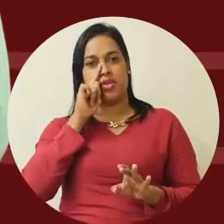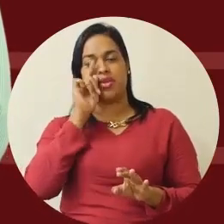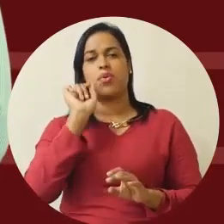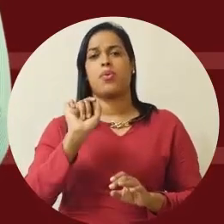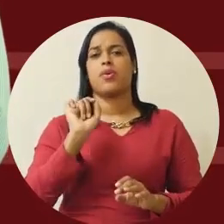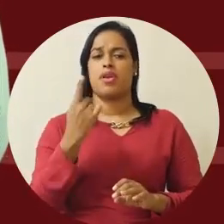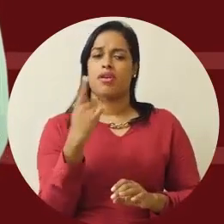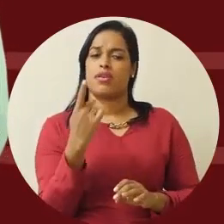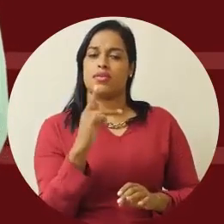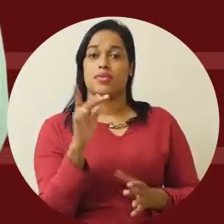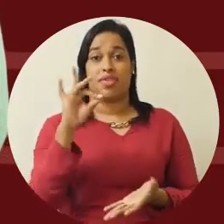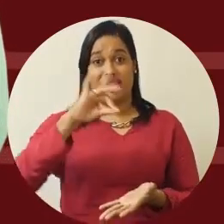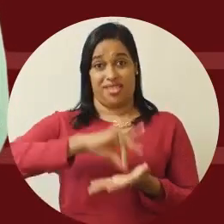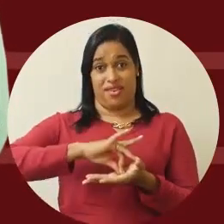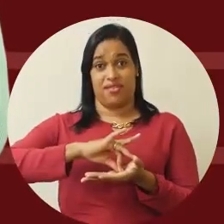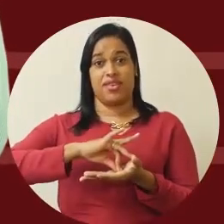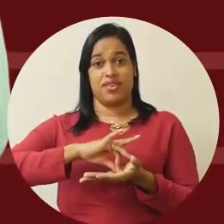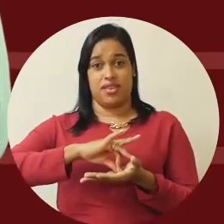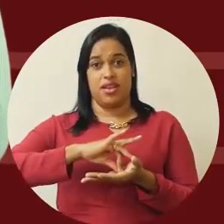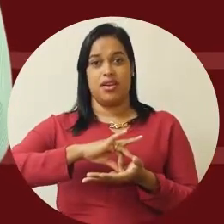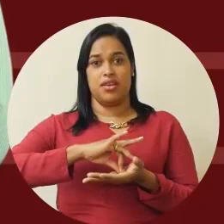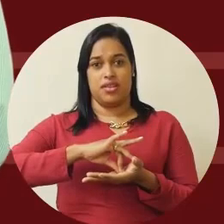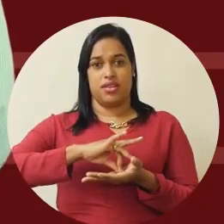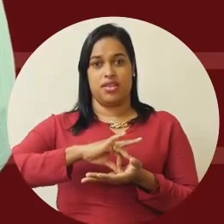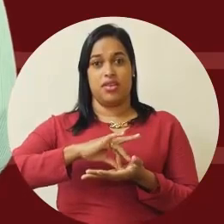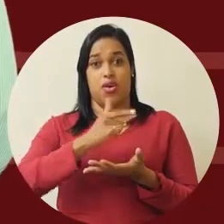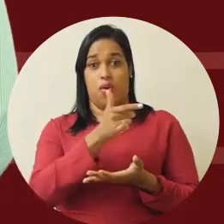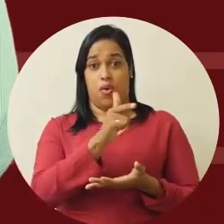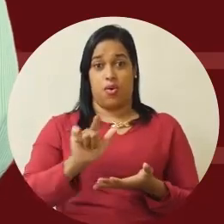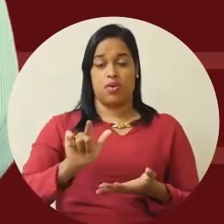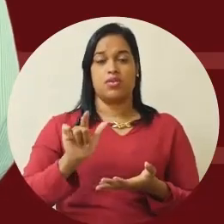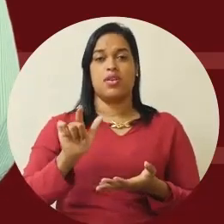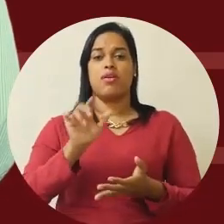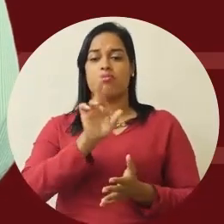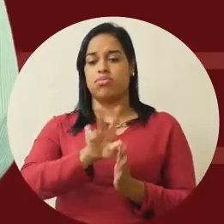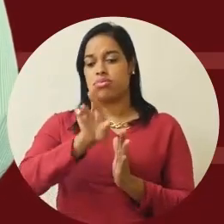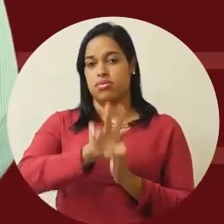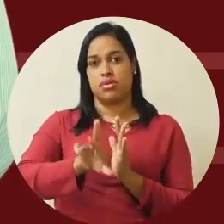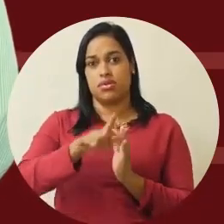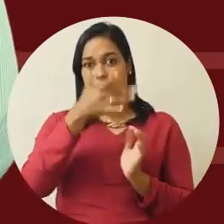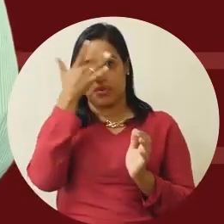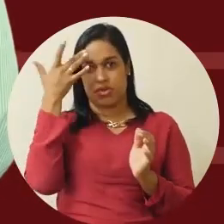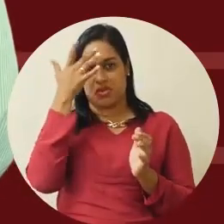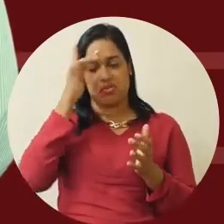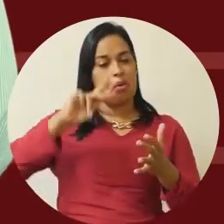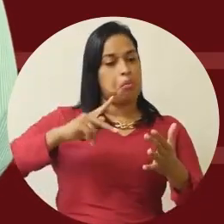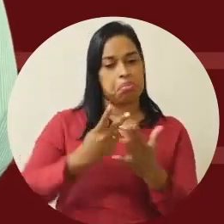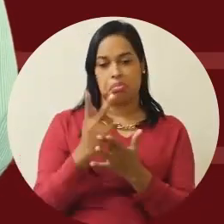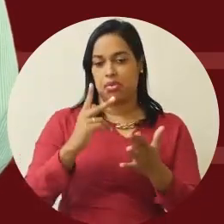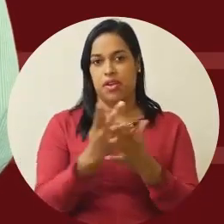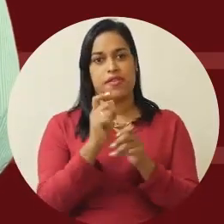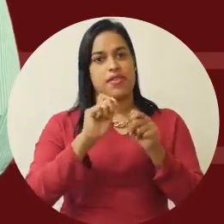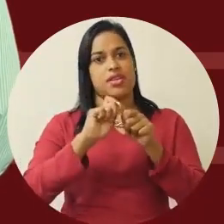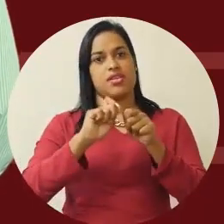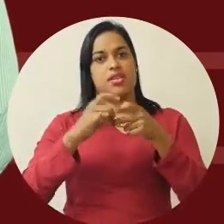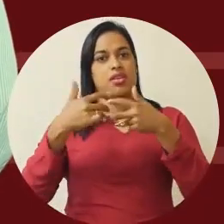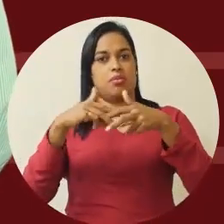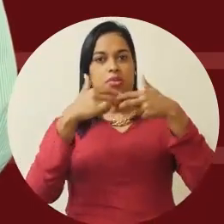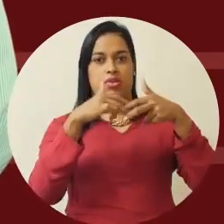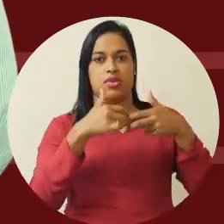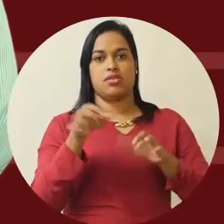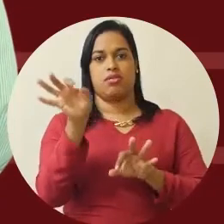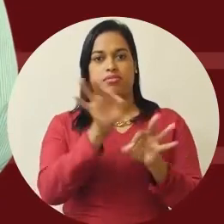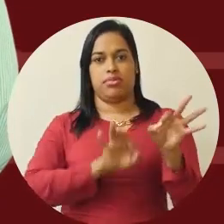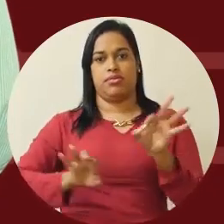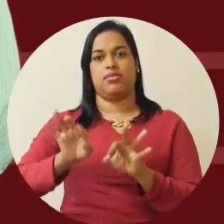isso na verdade outra hora muitas pessoas se acidentavam fazendo manutenção estruturas